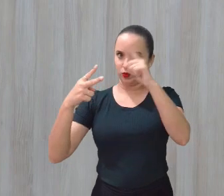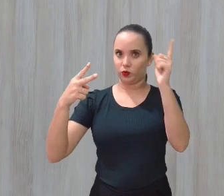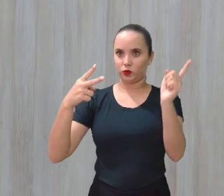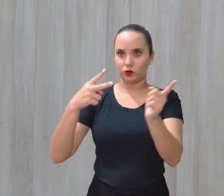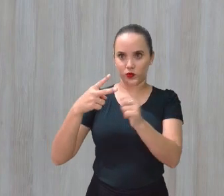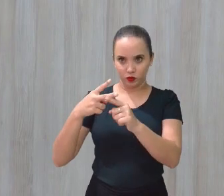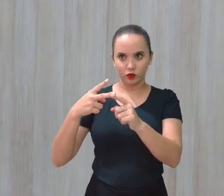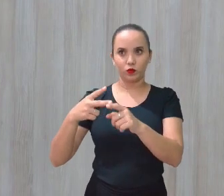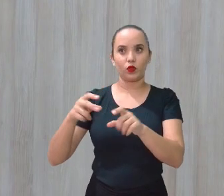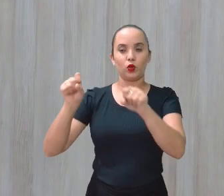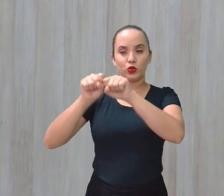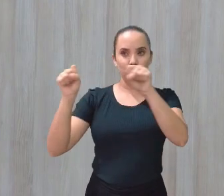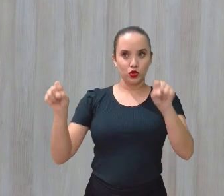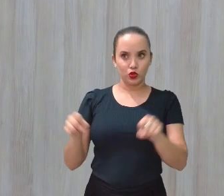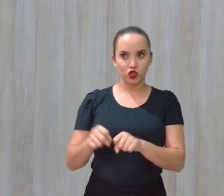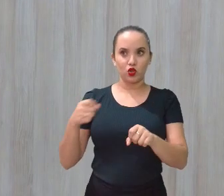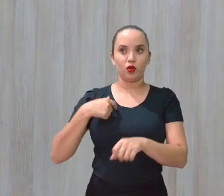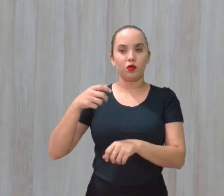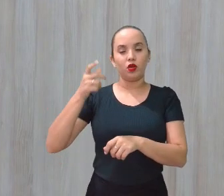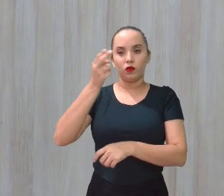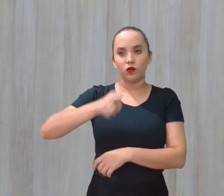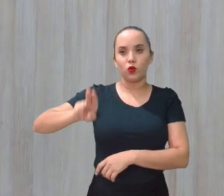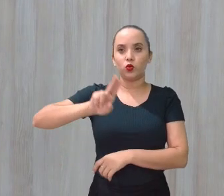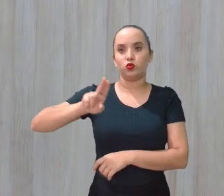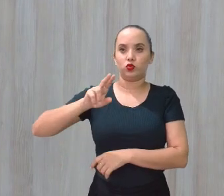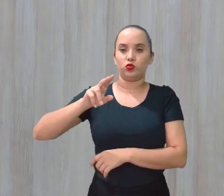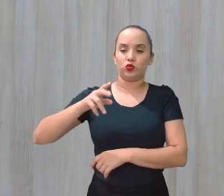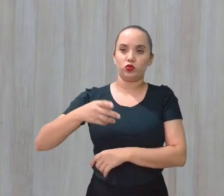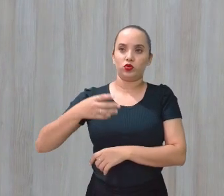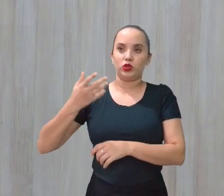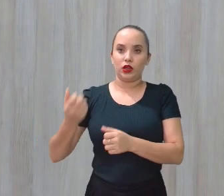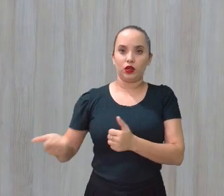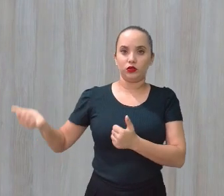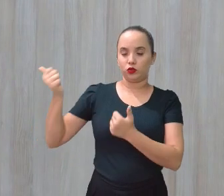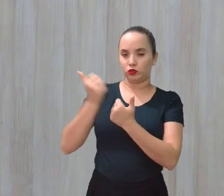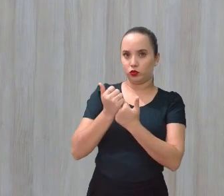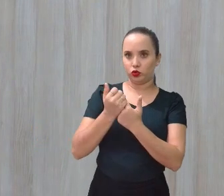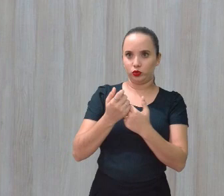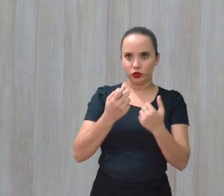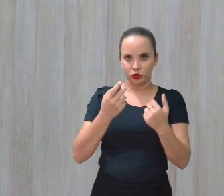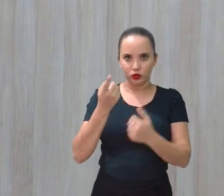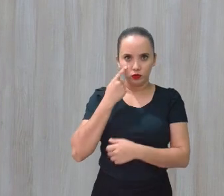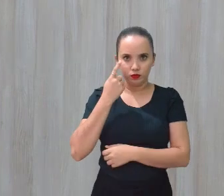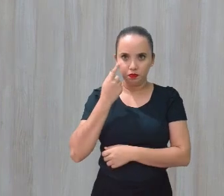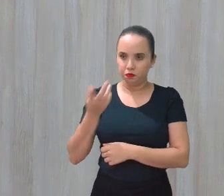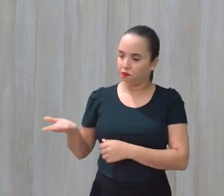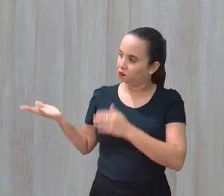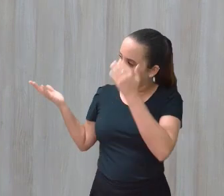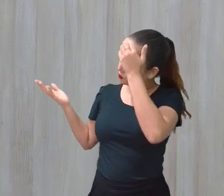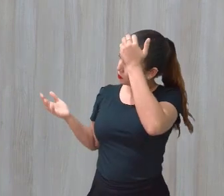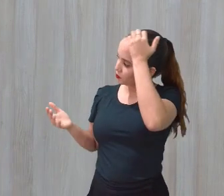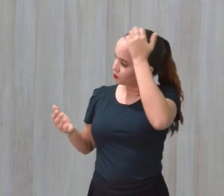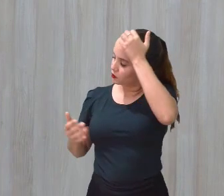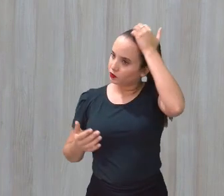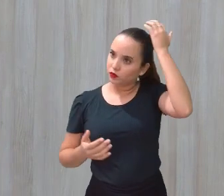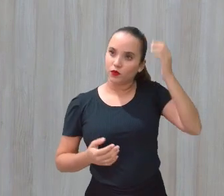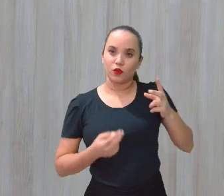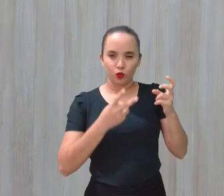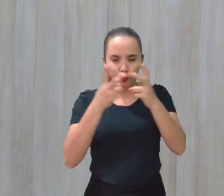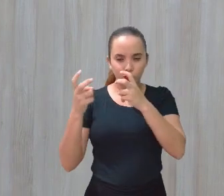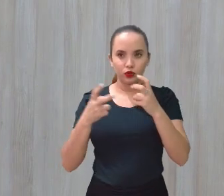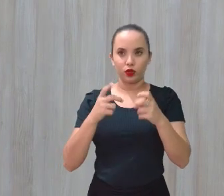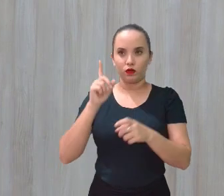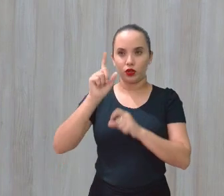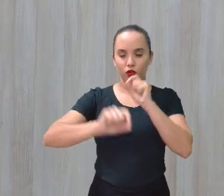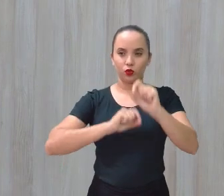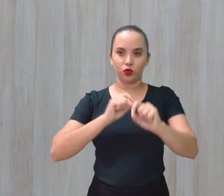de equações e eu vou aplicar o método da substituição, certo? Observa o que é que eu vou fazer aqui. O método da substituição, eu